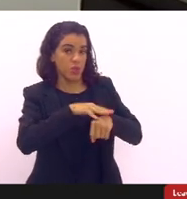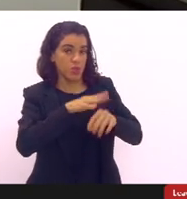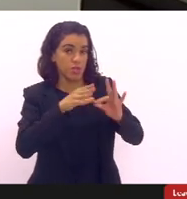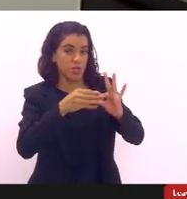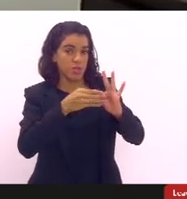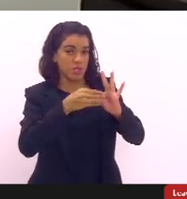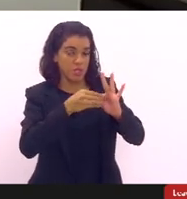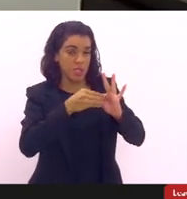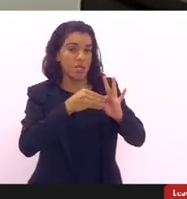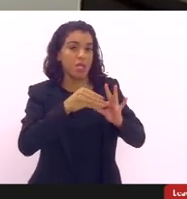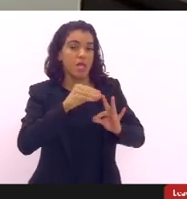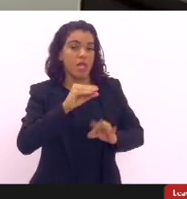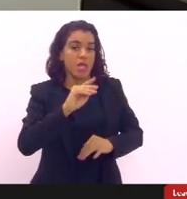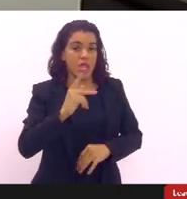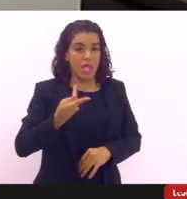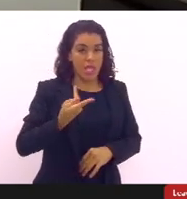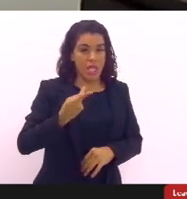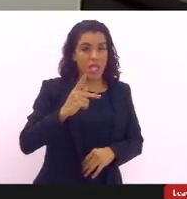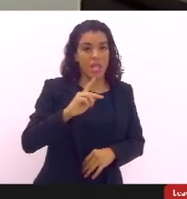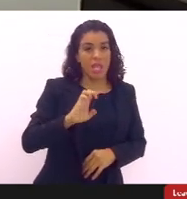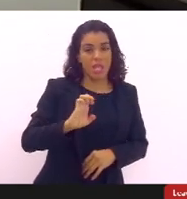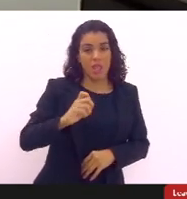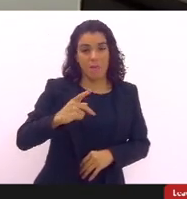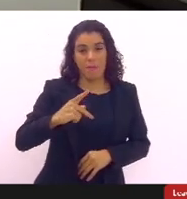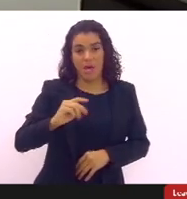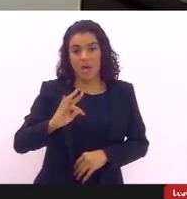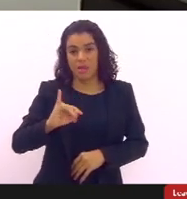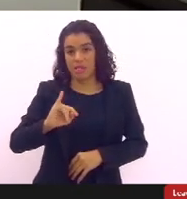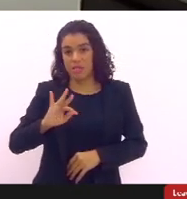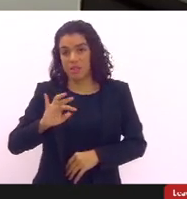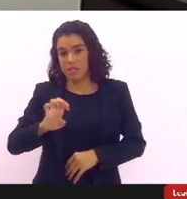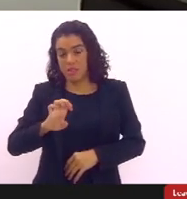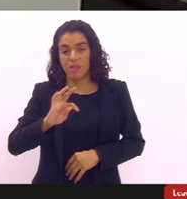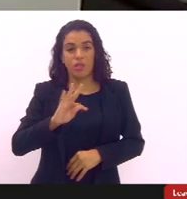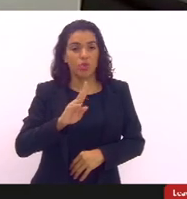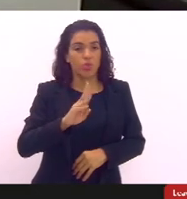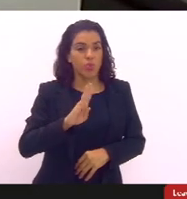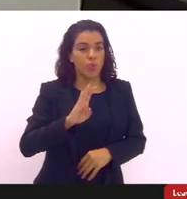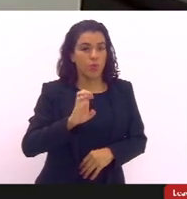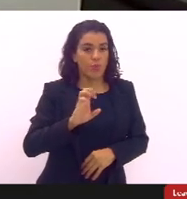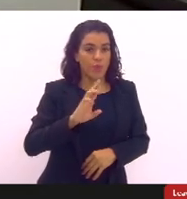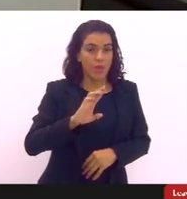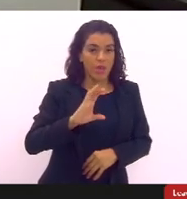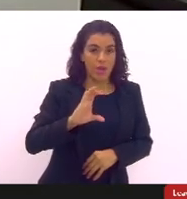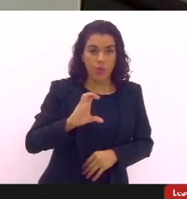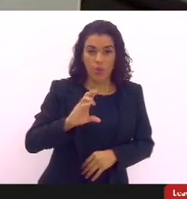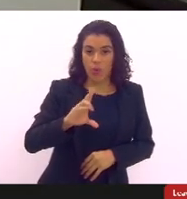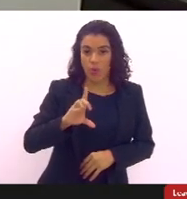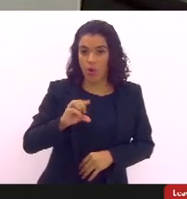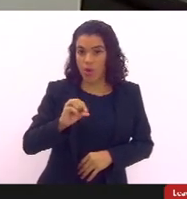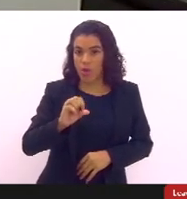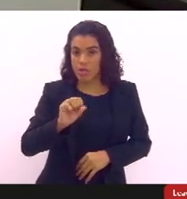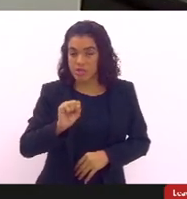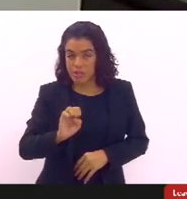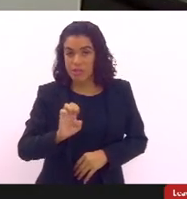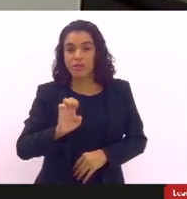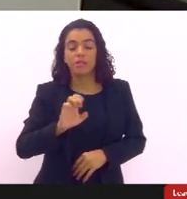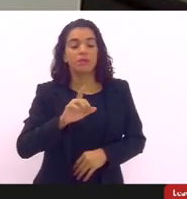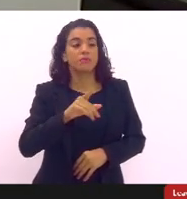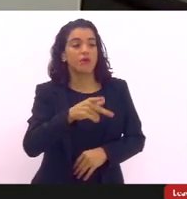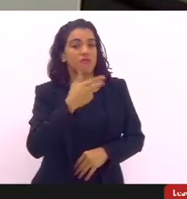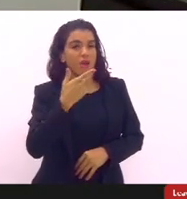da HIV e da hepatite são questões que afligem Nessa articulação que o senhor diz que a